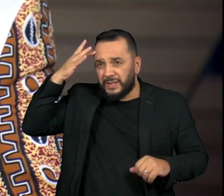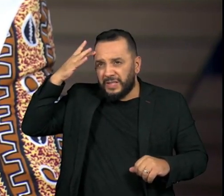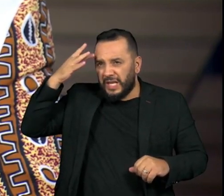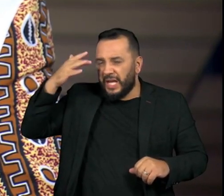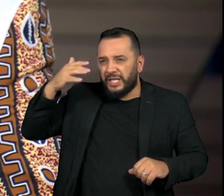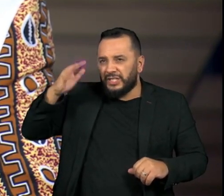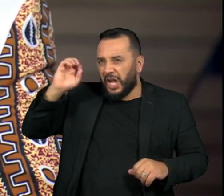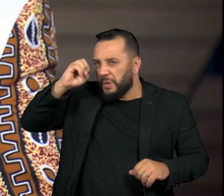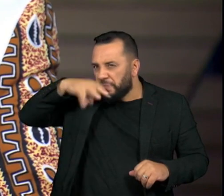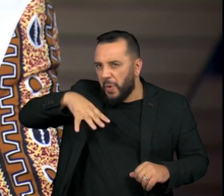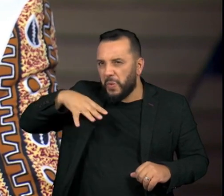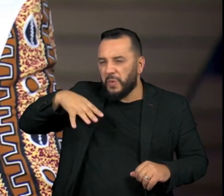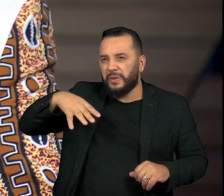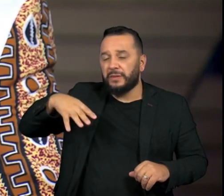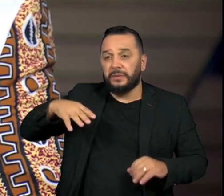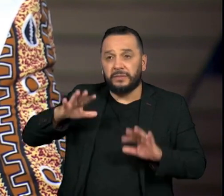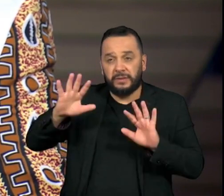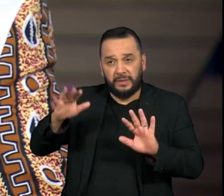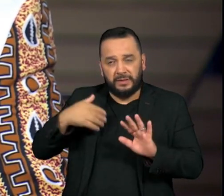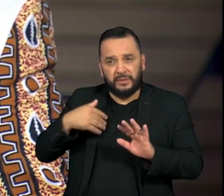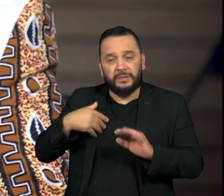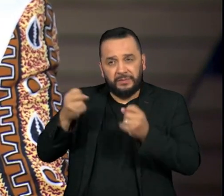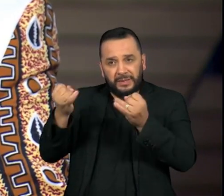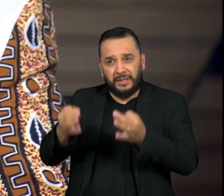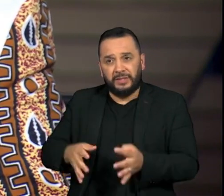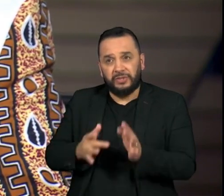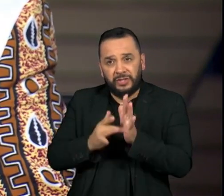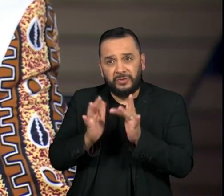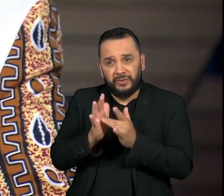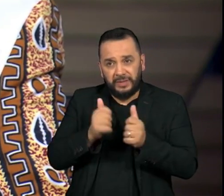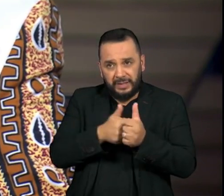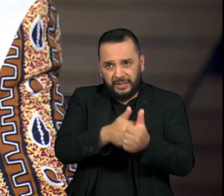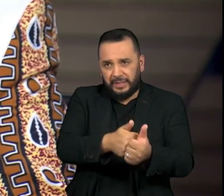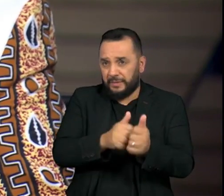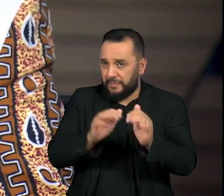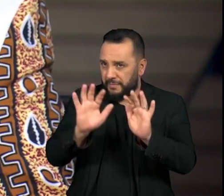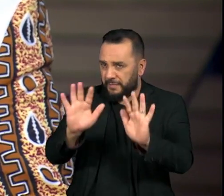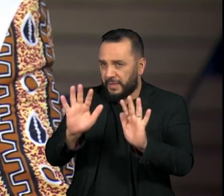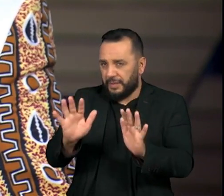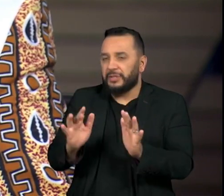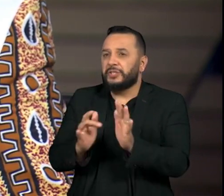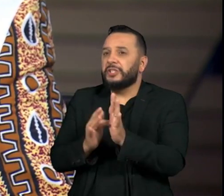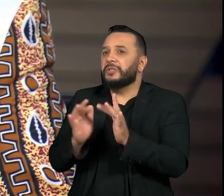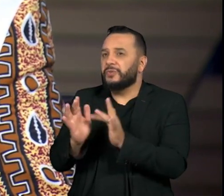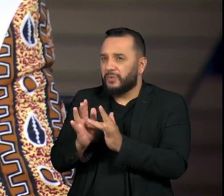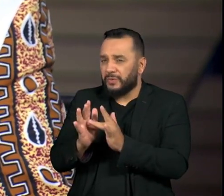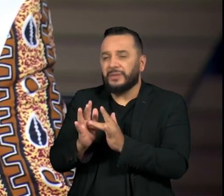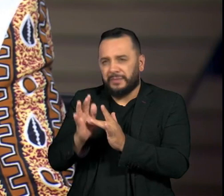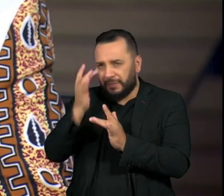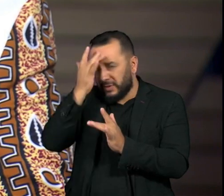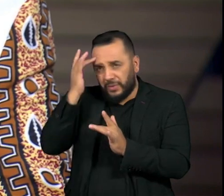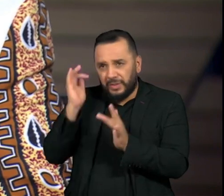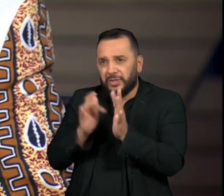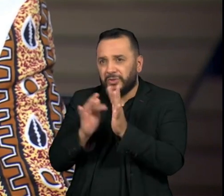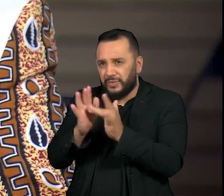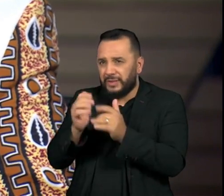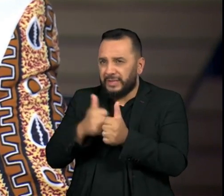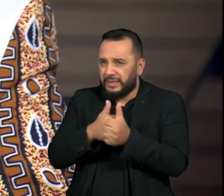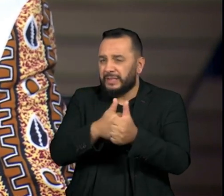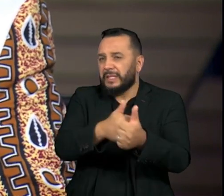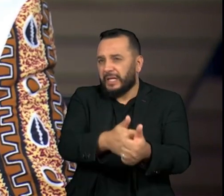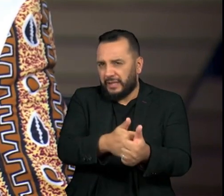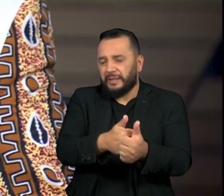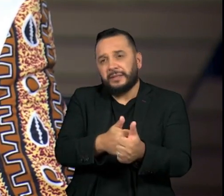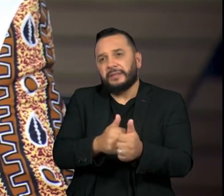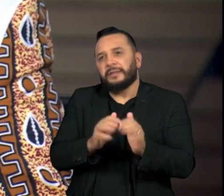quando eu falo em cristão, eu preciso fazer umas aspas, que eu estou falando no cristão fundamentalista, que nós sabemos que o cristianismo